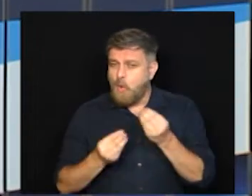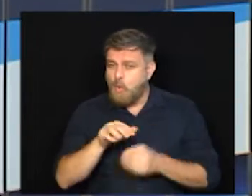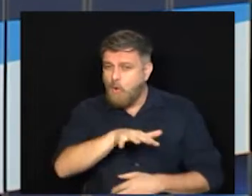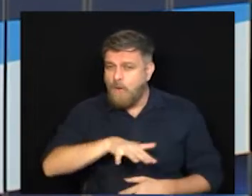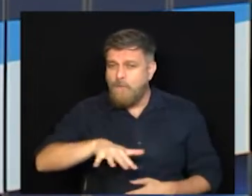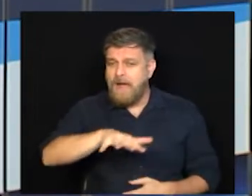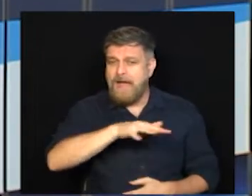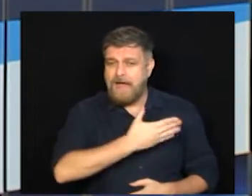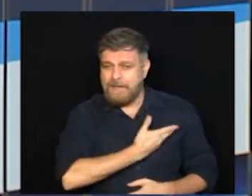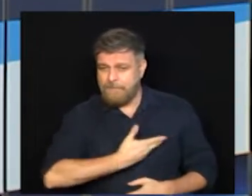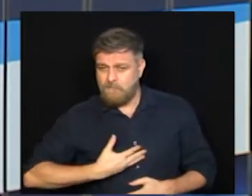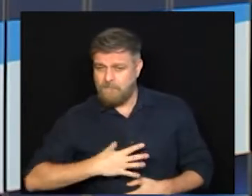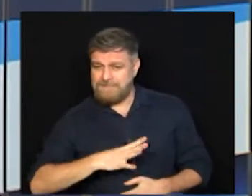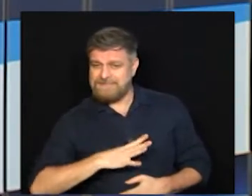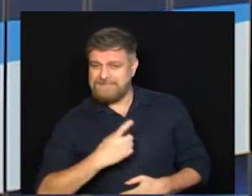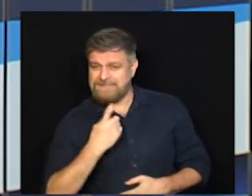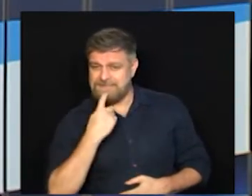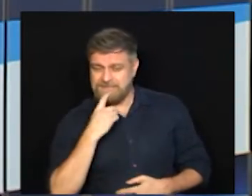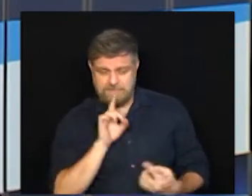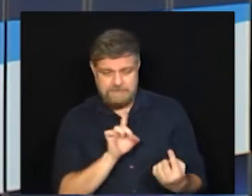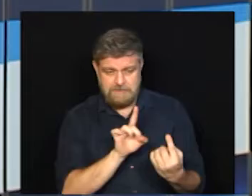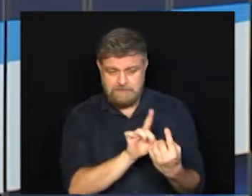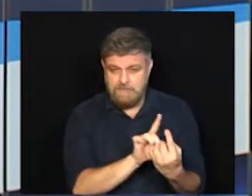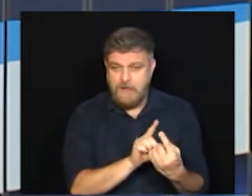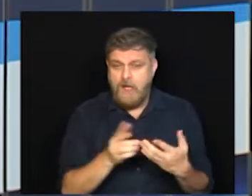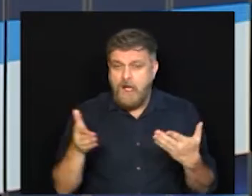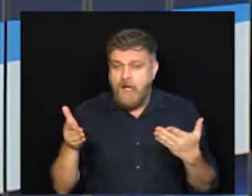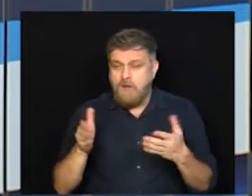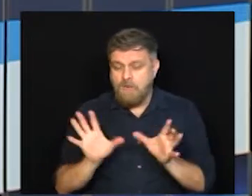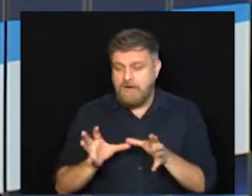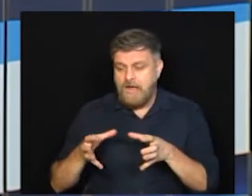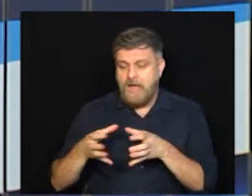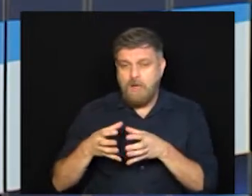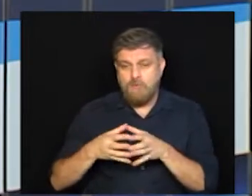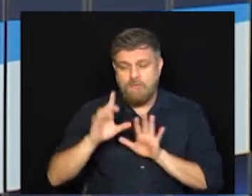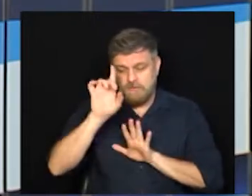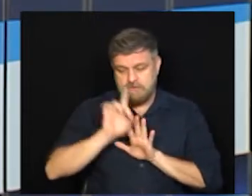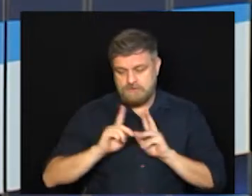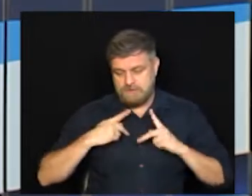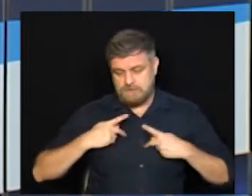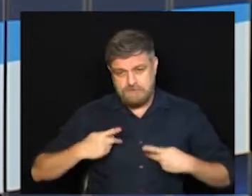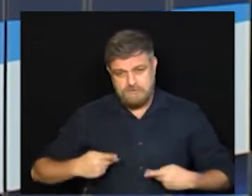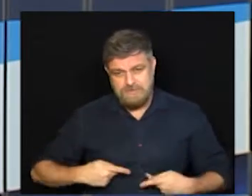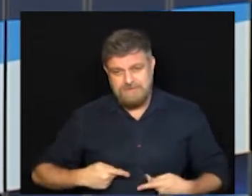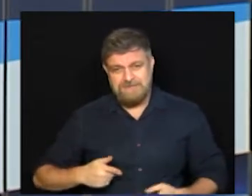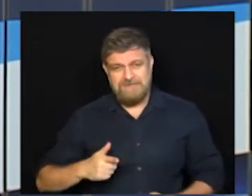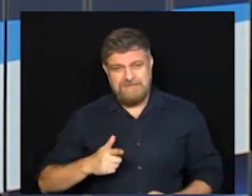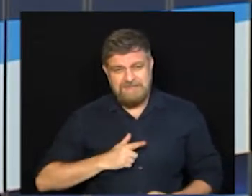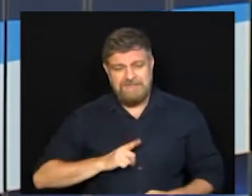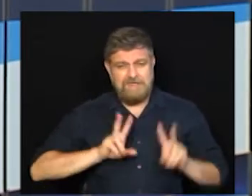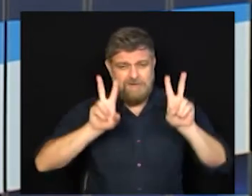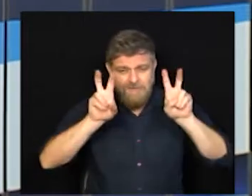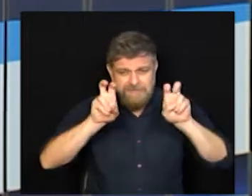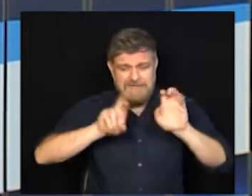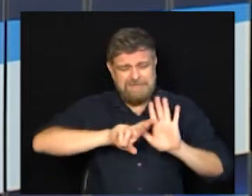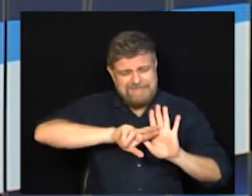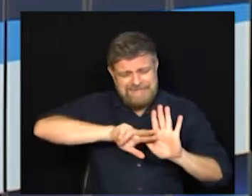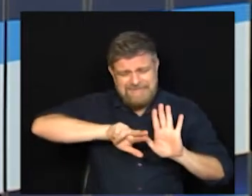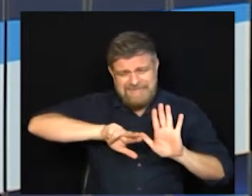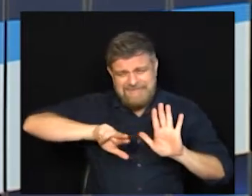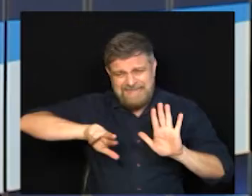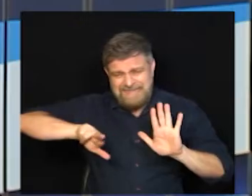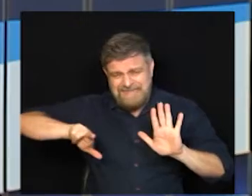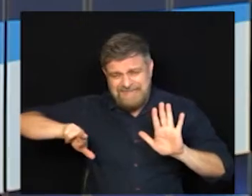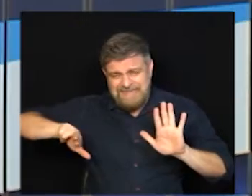nossa cidade e agora a atuação da Comissão de Direitos Humanos, que entre tantos temas relacionados aos